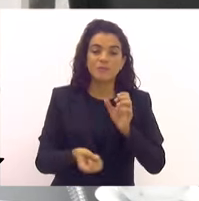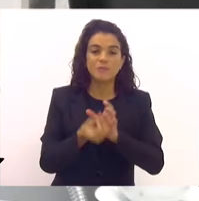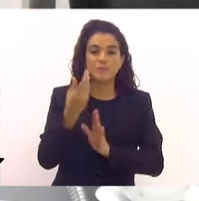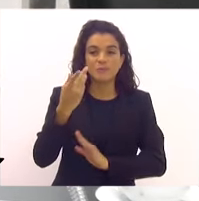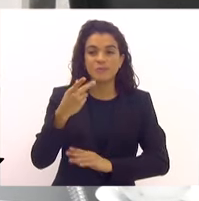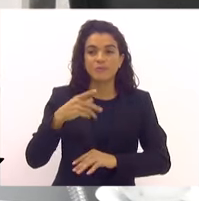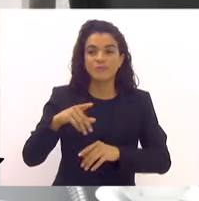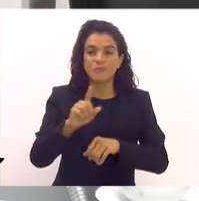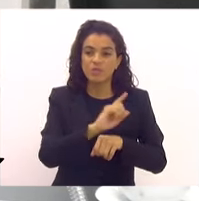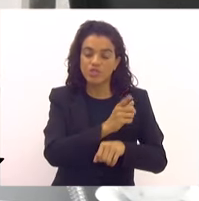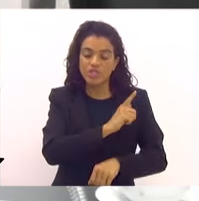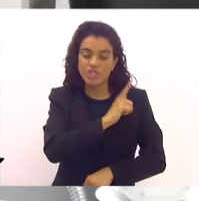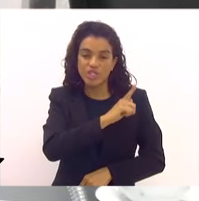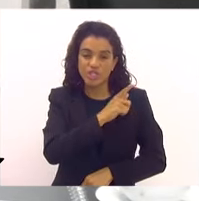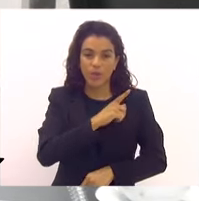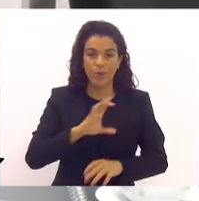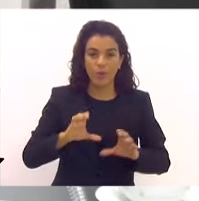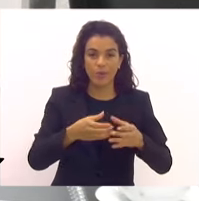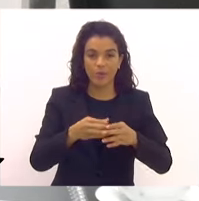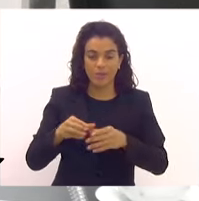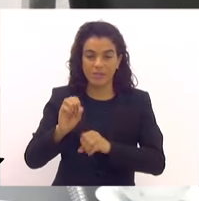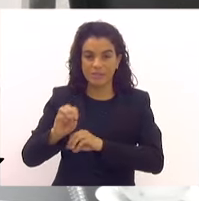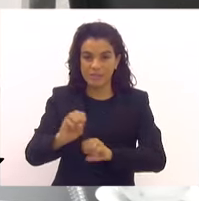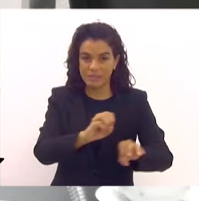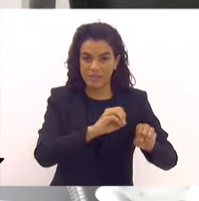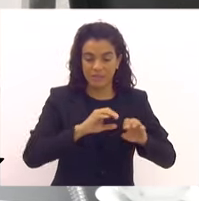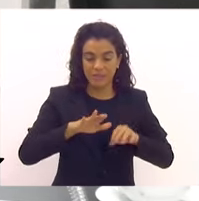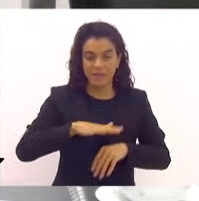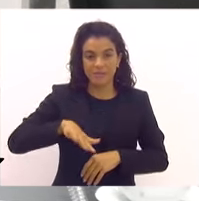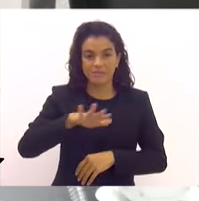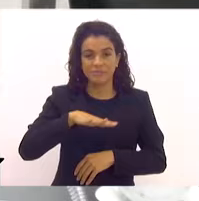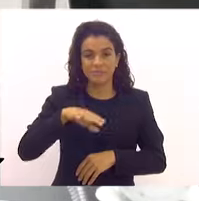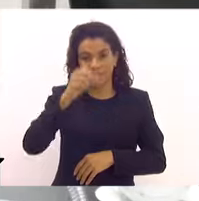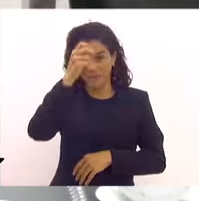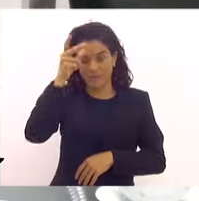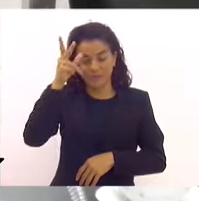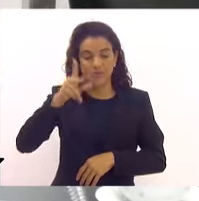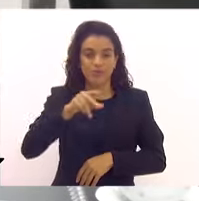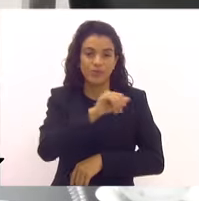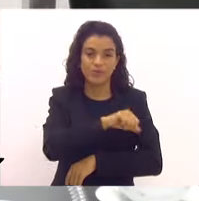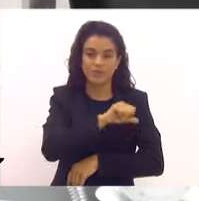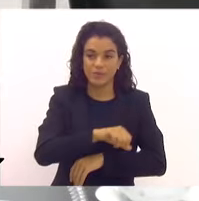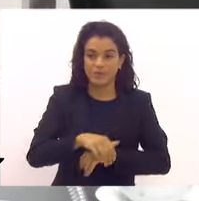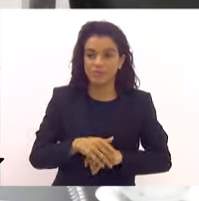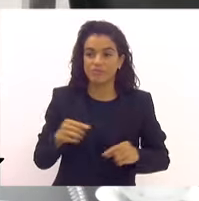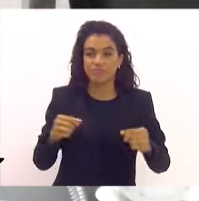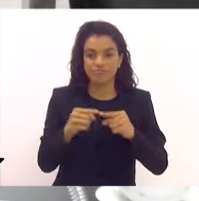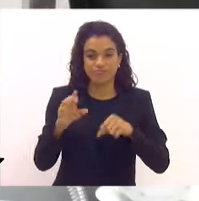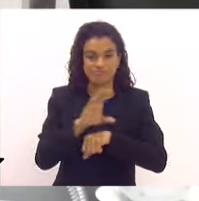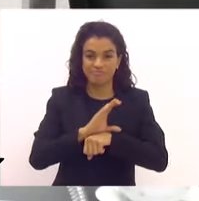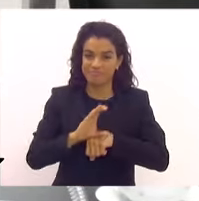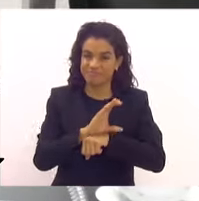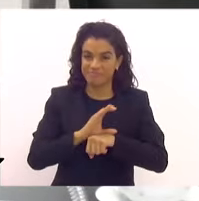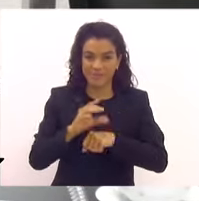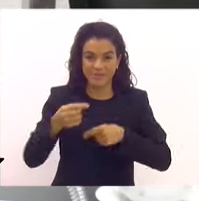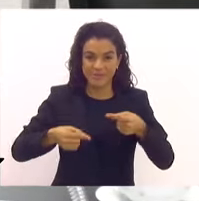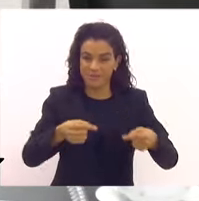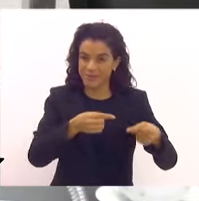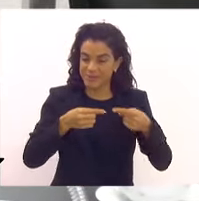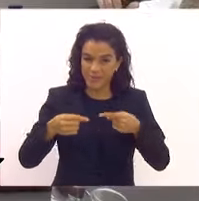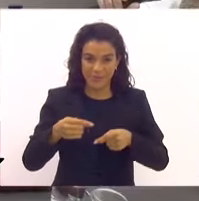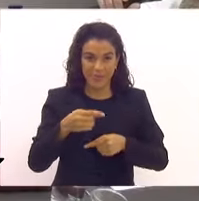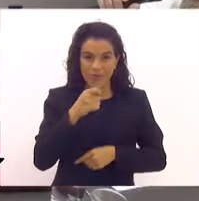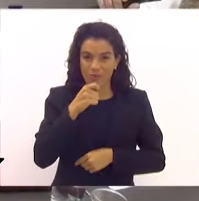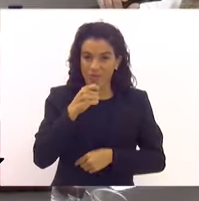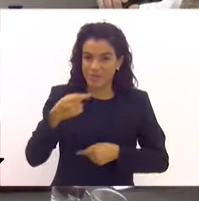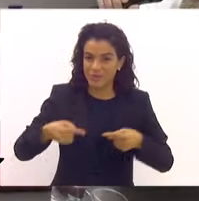gestão comunitária das escolas na rede estadual de ensino do Rio de Janeiro. Para aparecer, deputada Verônica Lima. Pela condicionalidade. Em discussão. Não